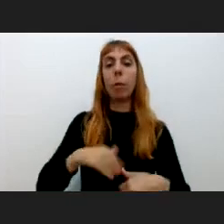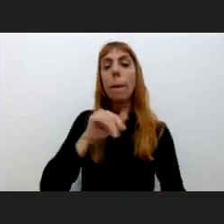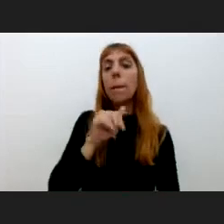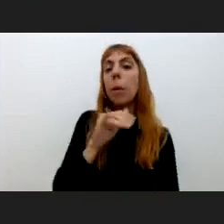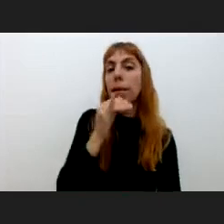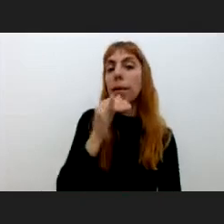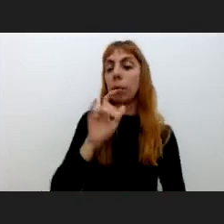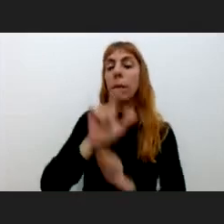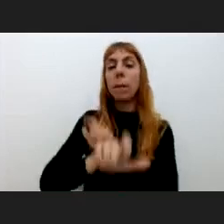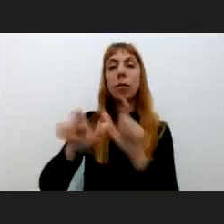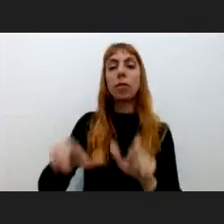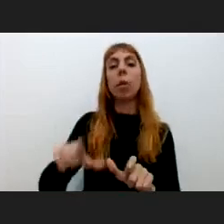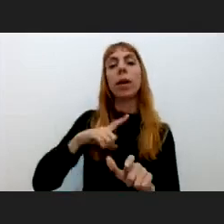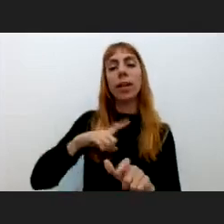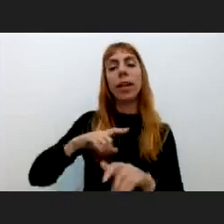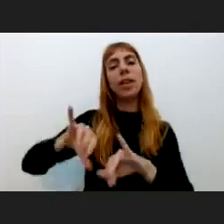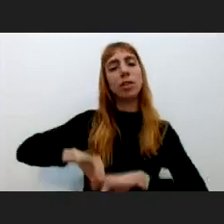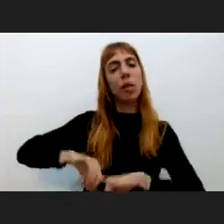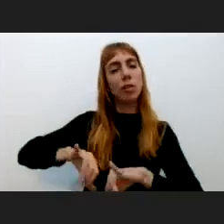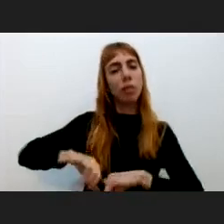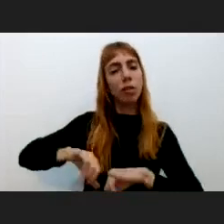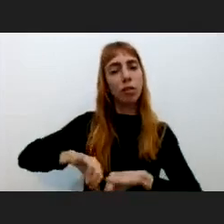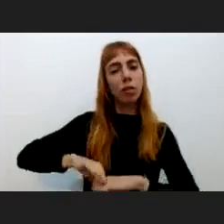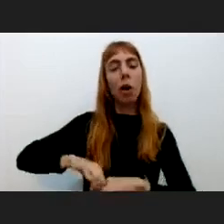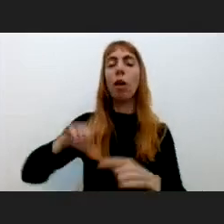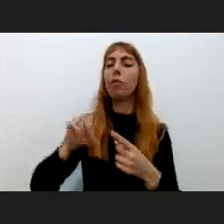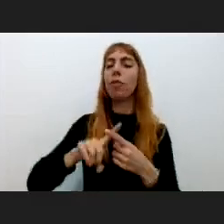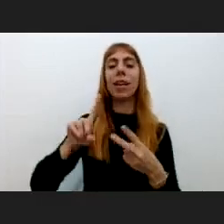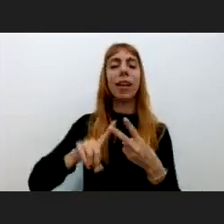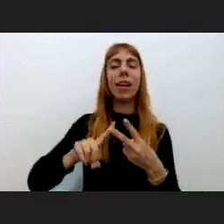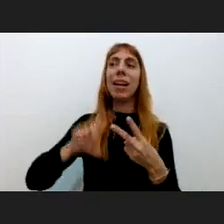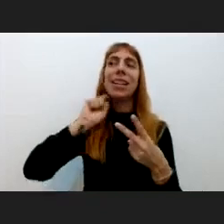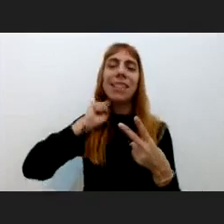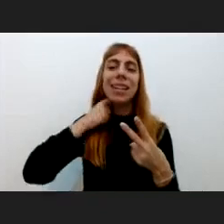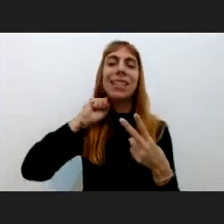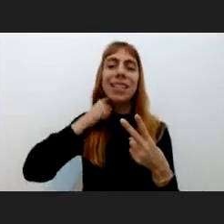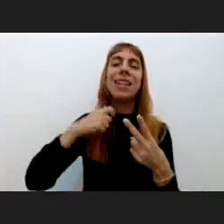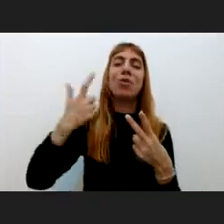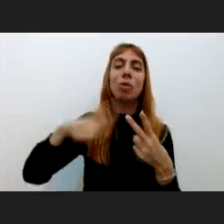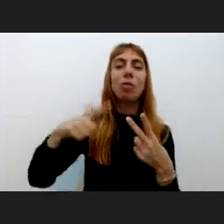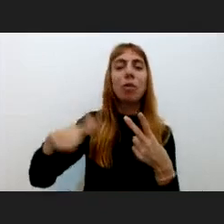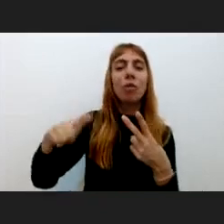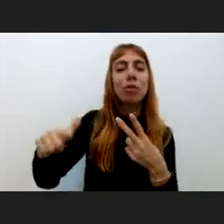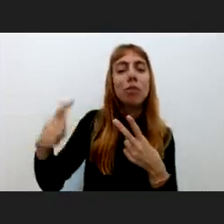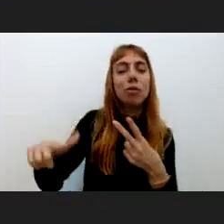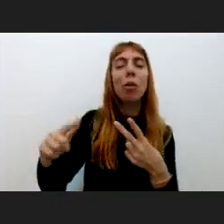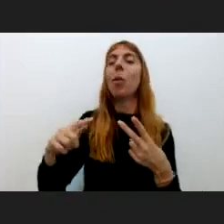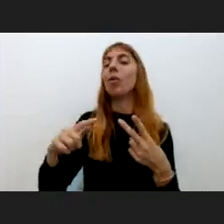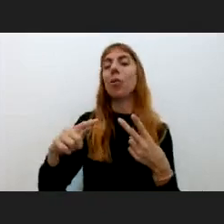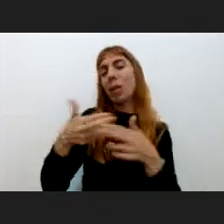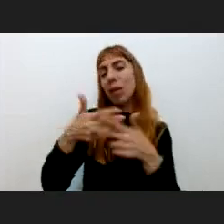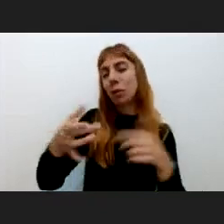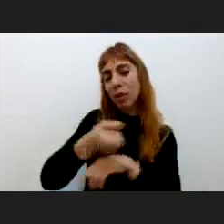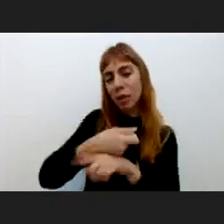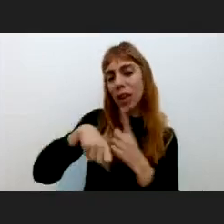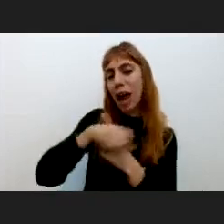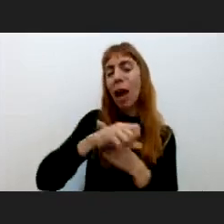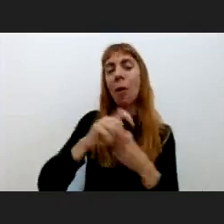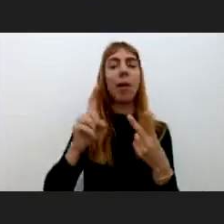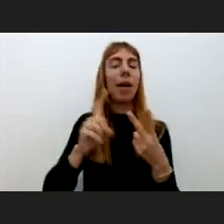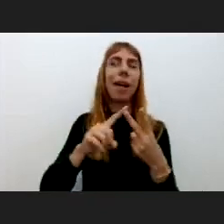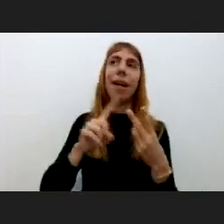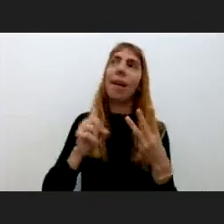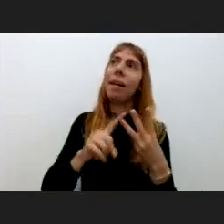momentos de estresse repetido, pessoas que têm